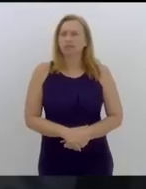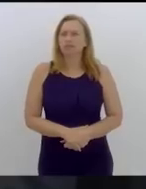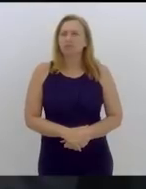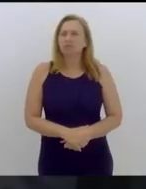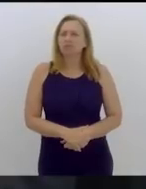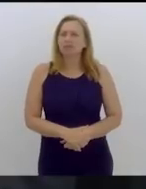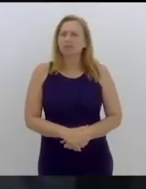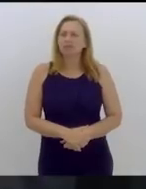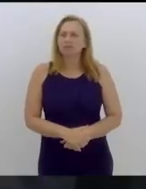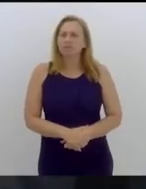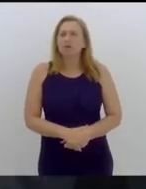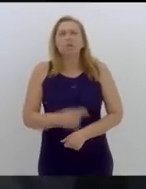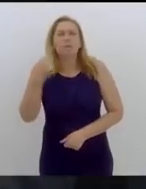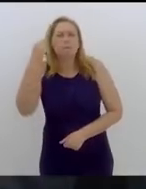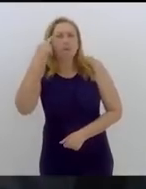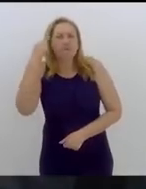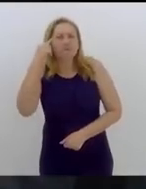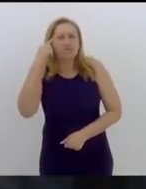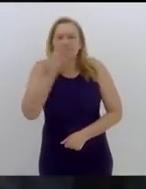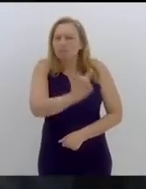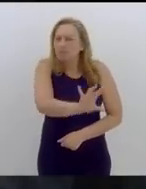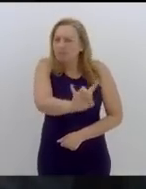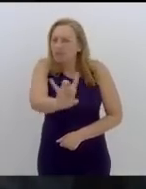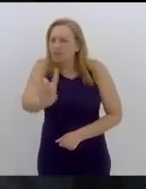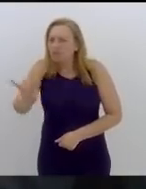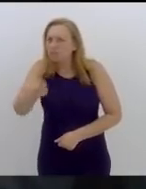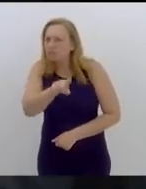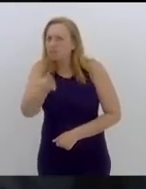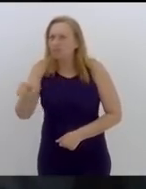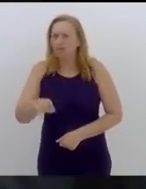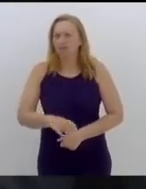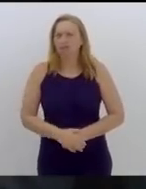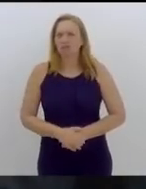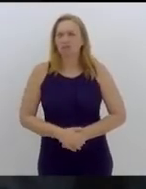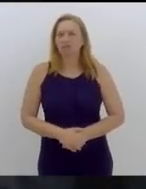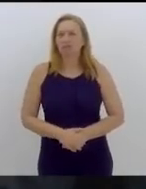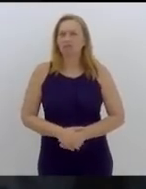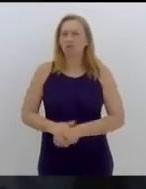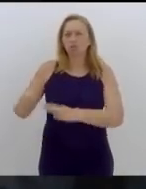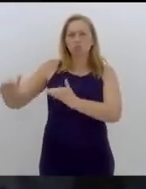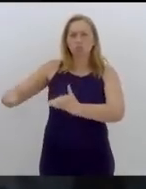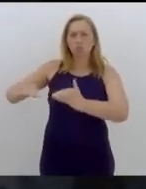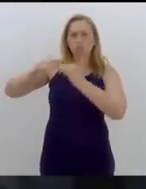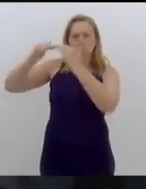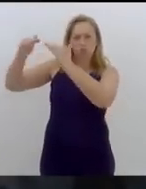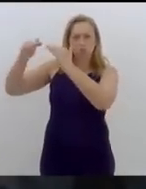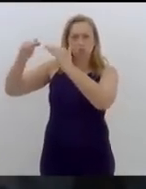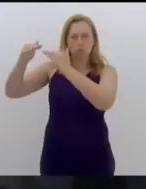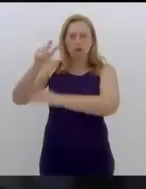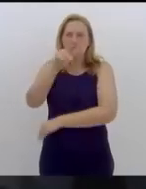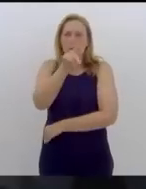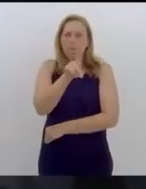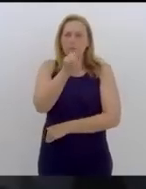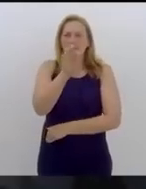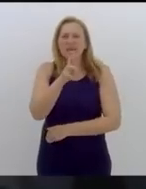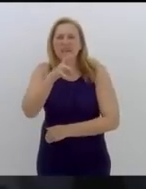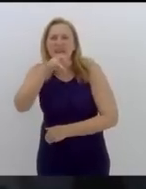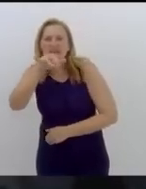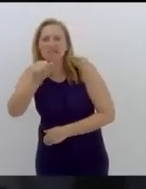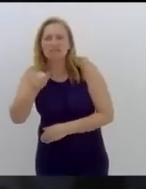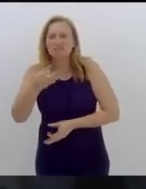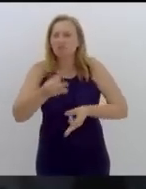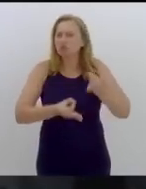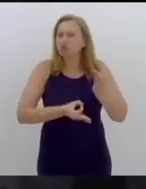deixe só no pensamento de vocês Soberana perícia judicial